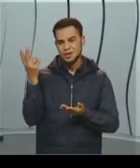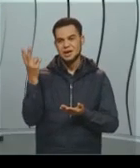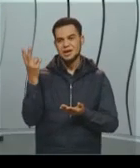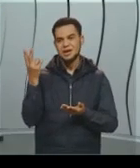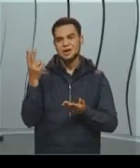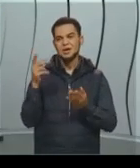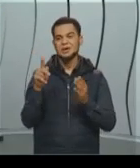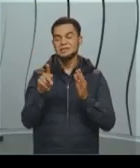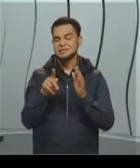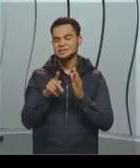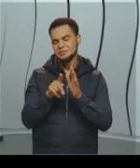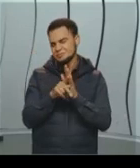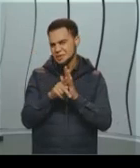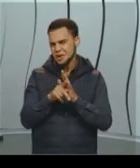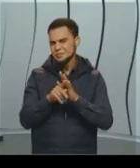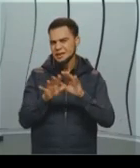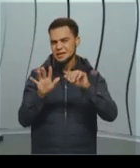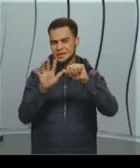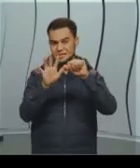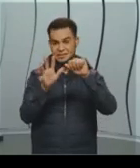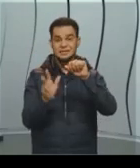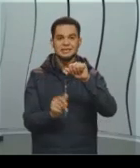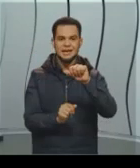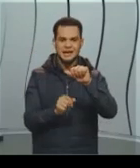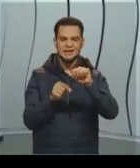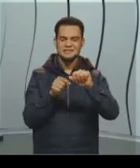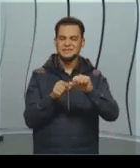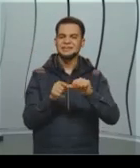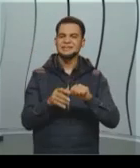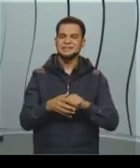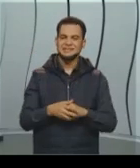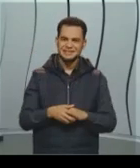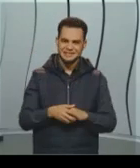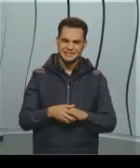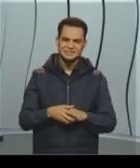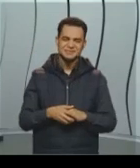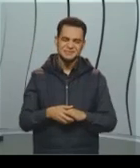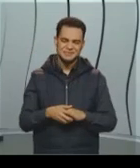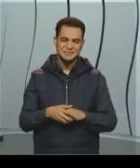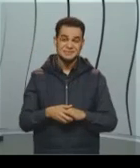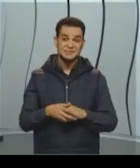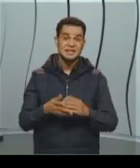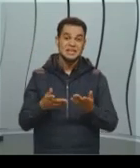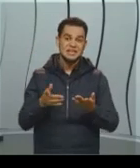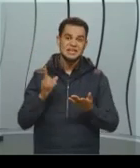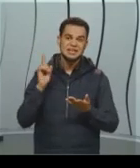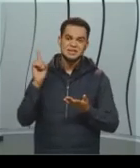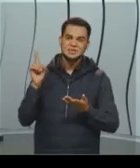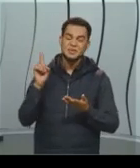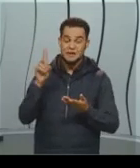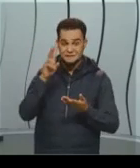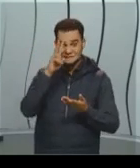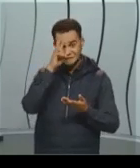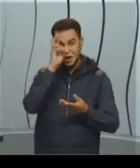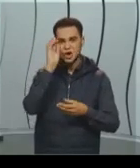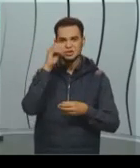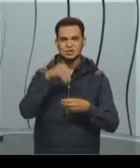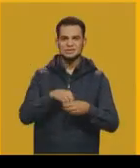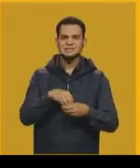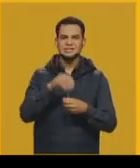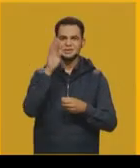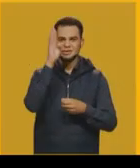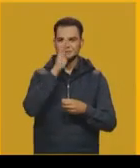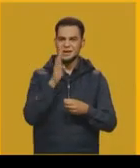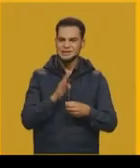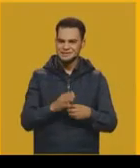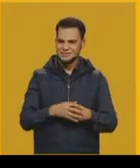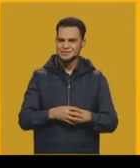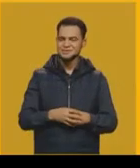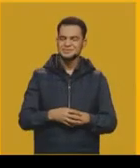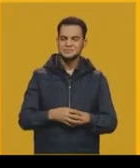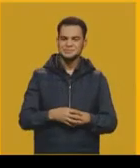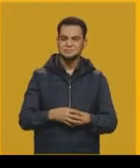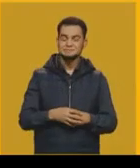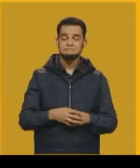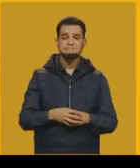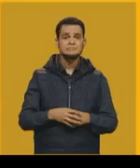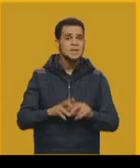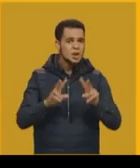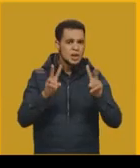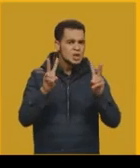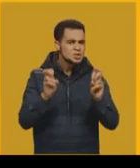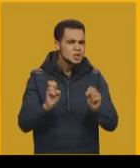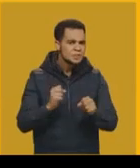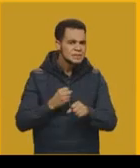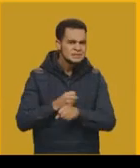do afrodescendente, né? E é uma coisa que é muito forte entre os brasileiros. Sobre a escravização, a gente tem